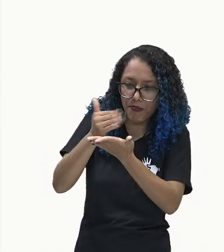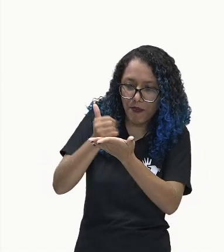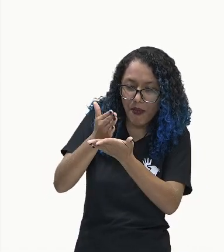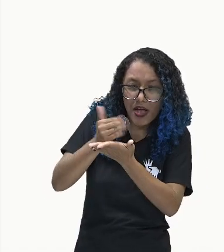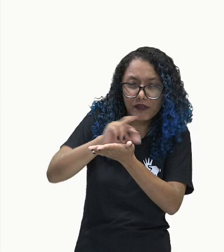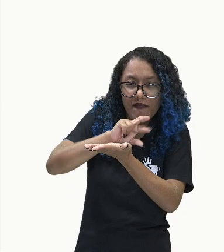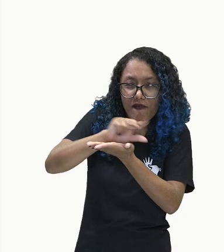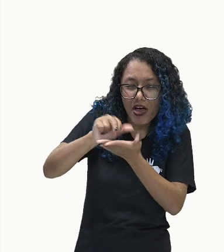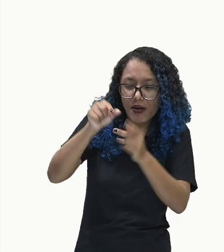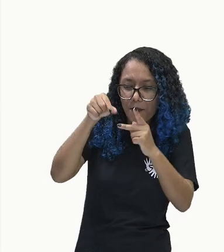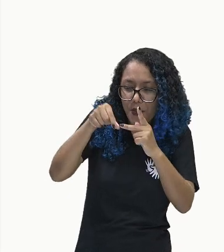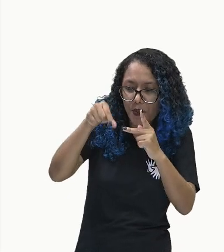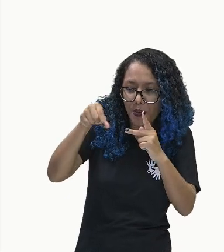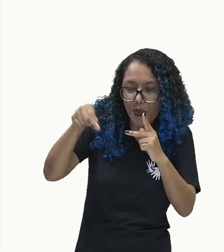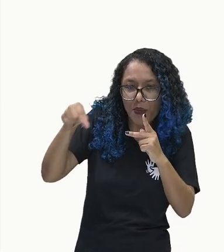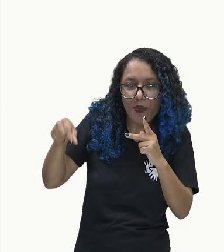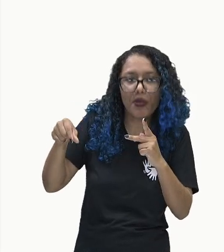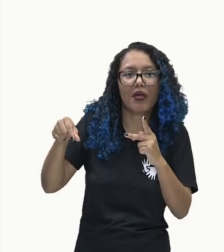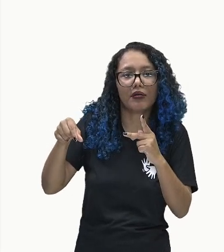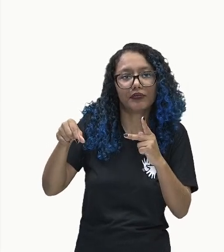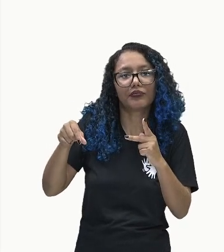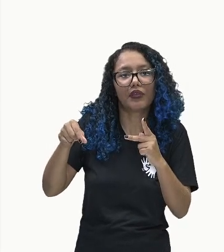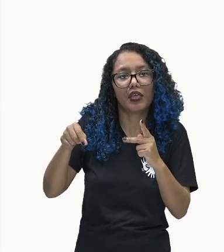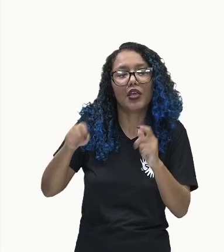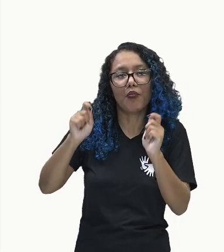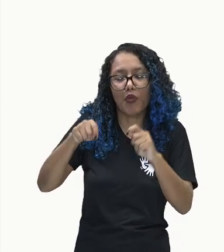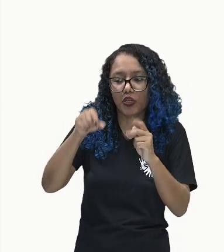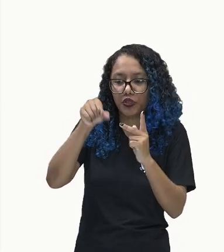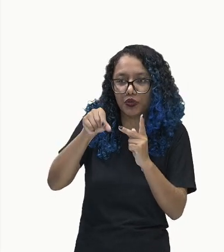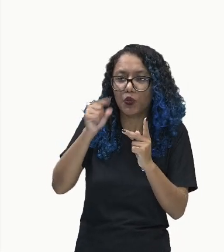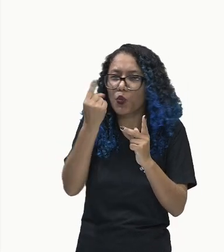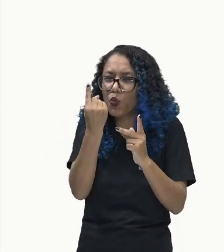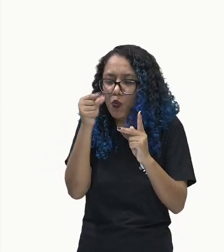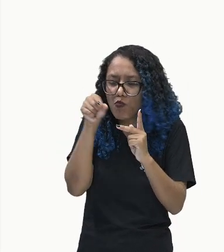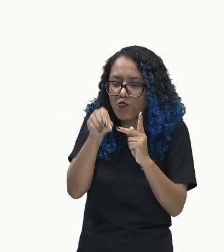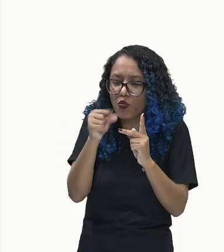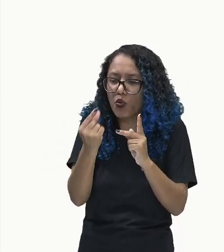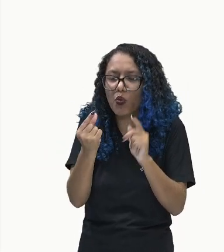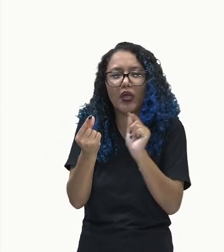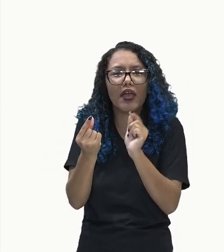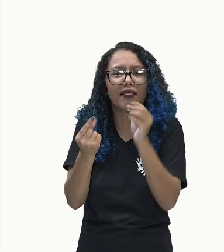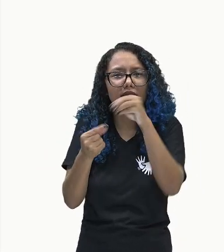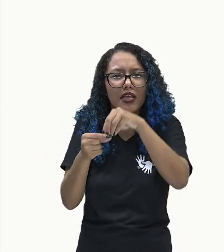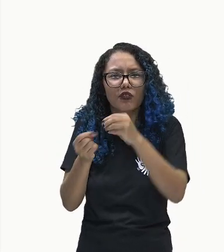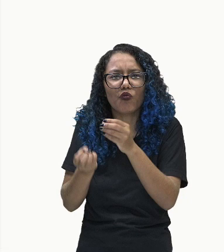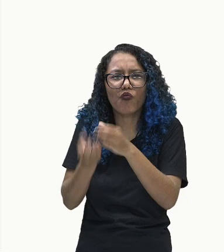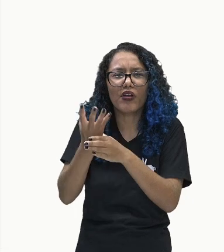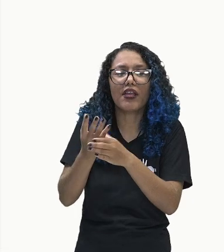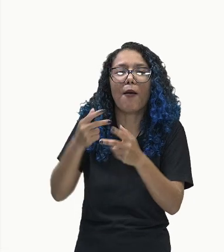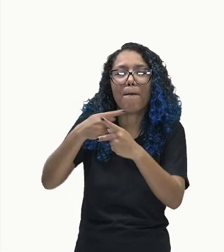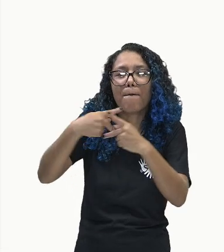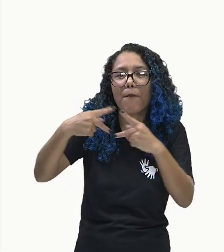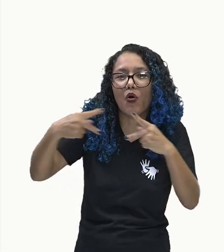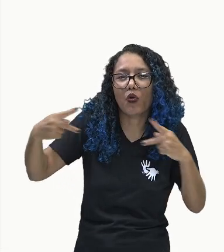partes, e um gene pode originar várias proteínas, tá? Em